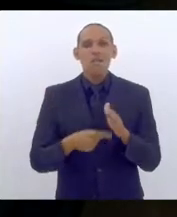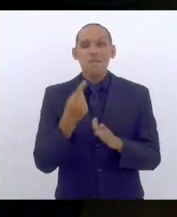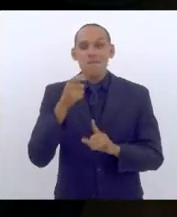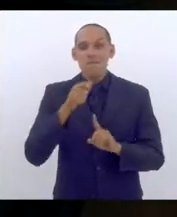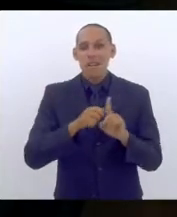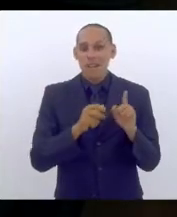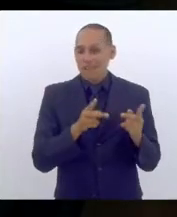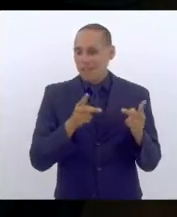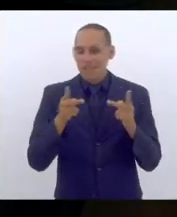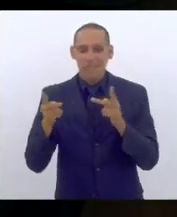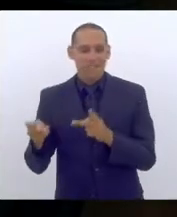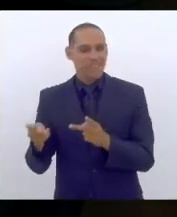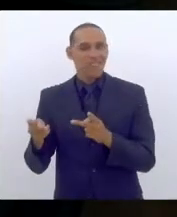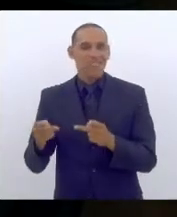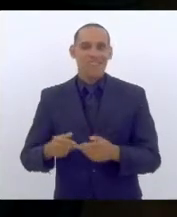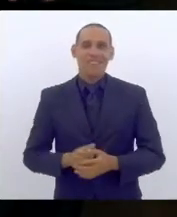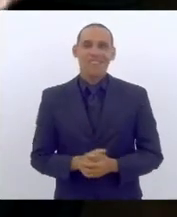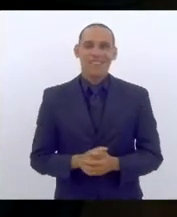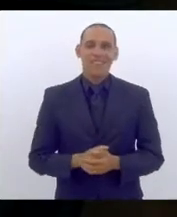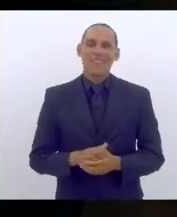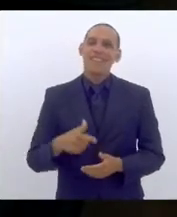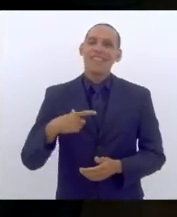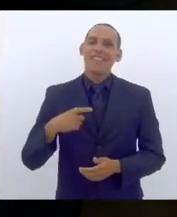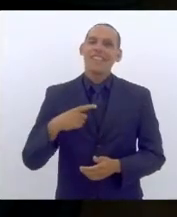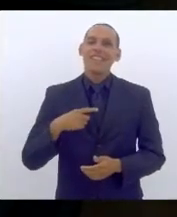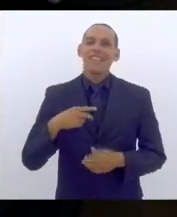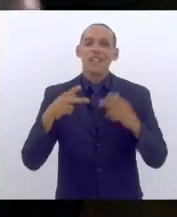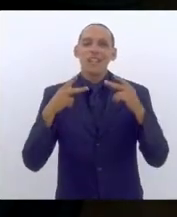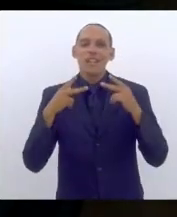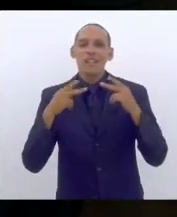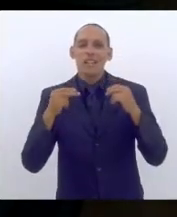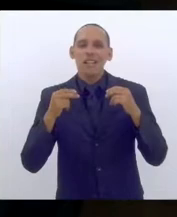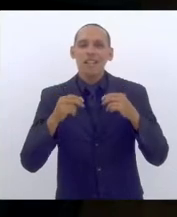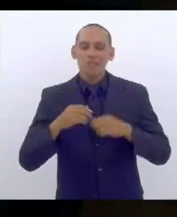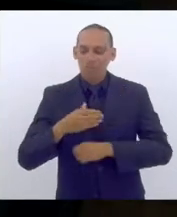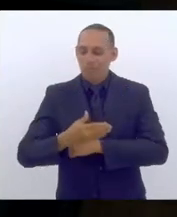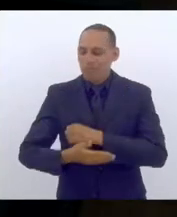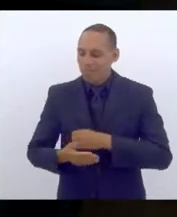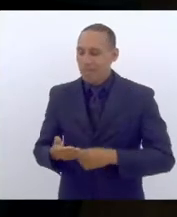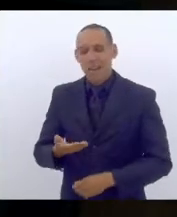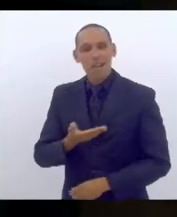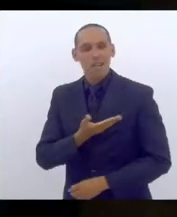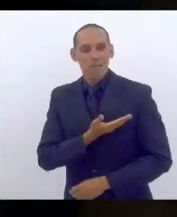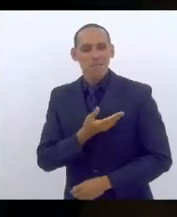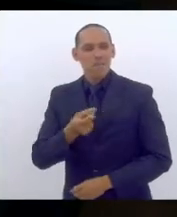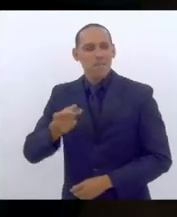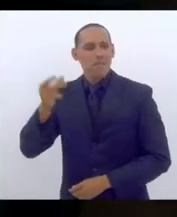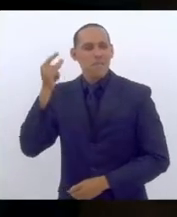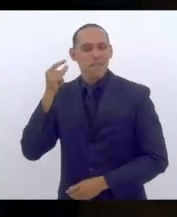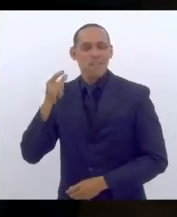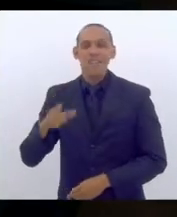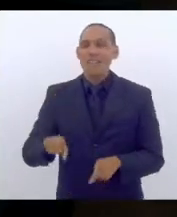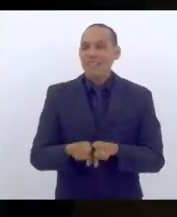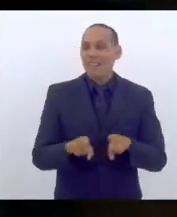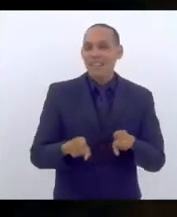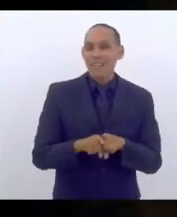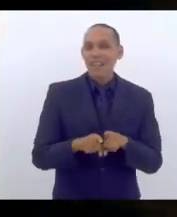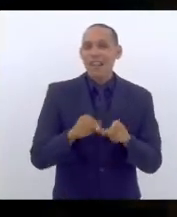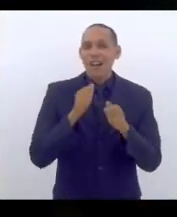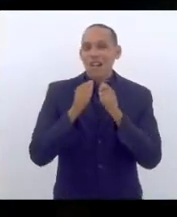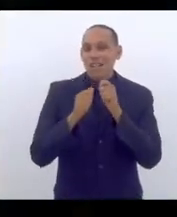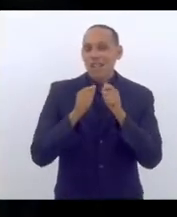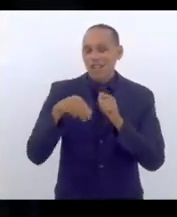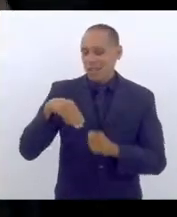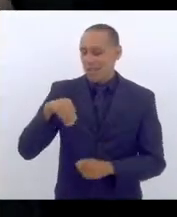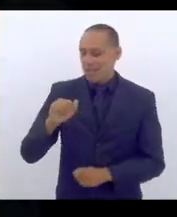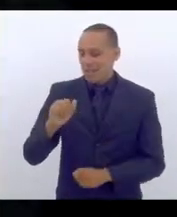passou lá tem aqueles garçons amigos de Velha Guarda é um amigo meu jornalista Maurício sempre ali